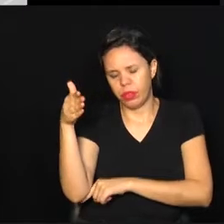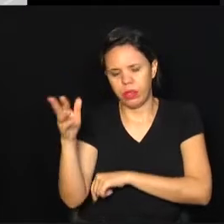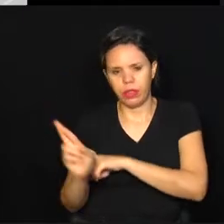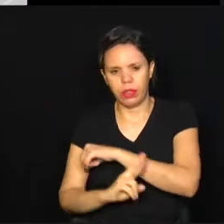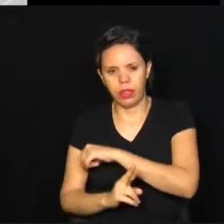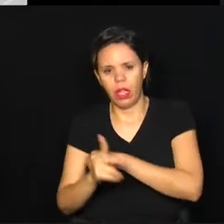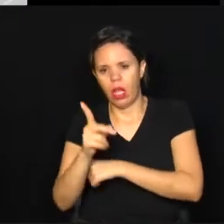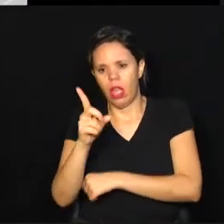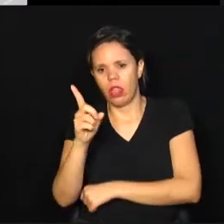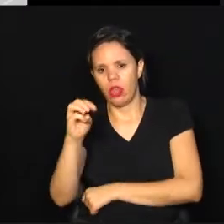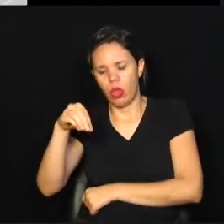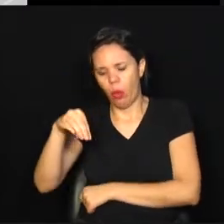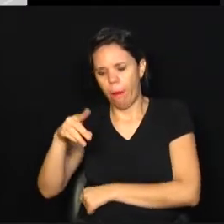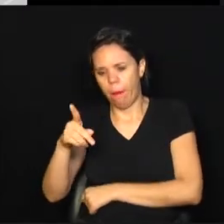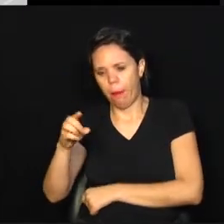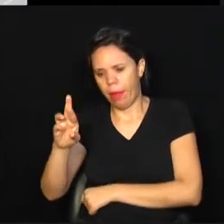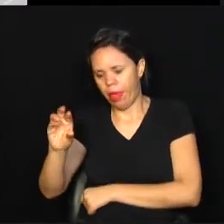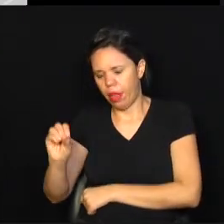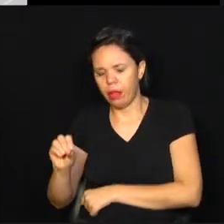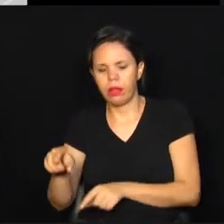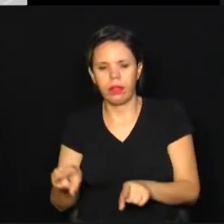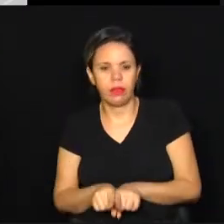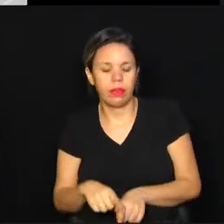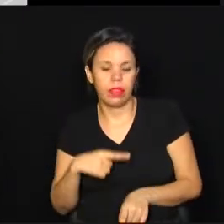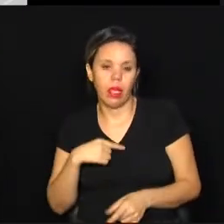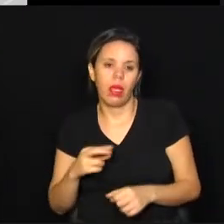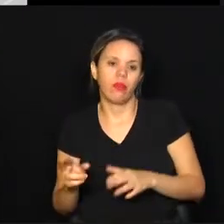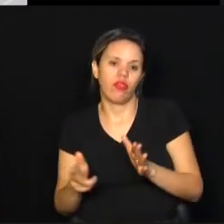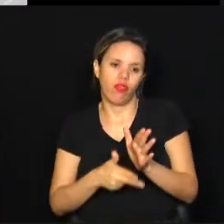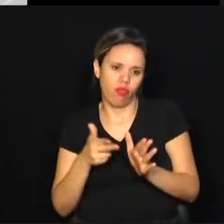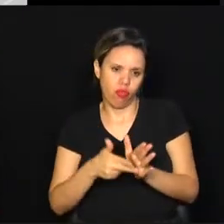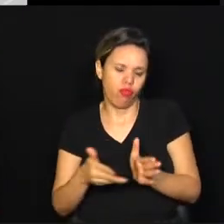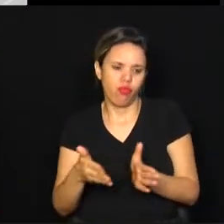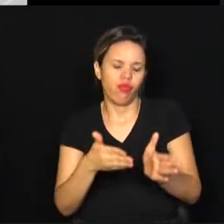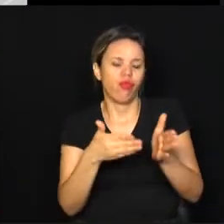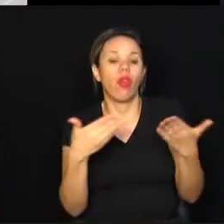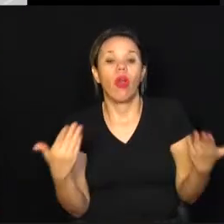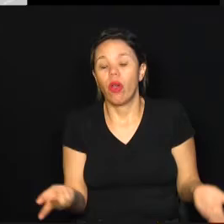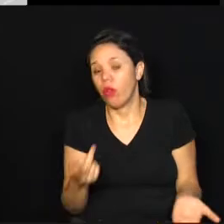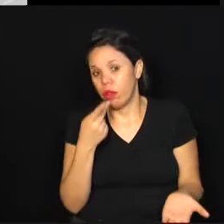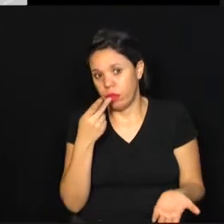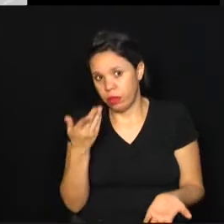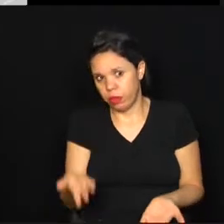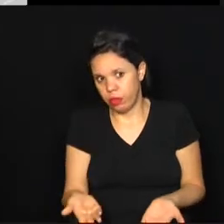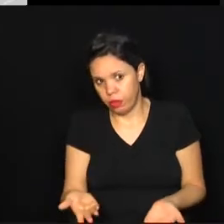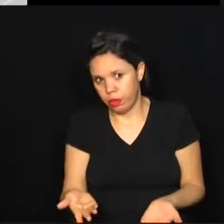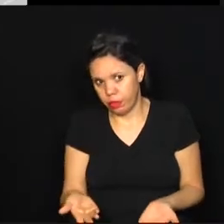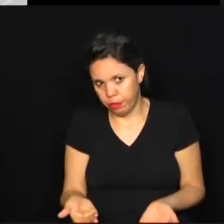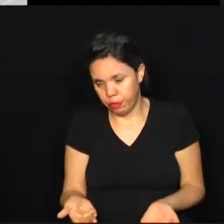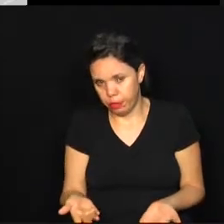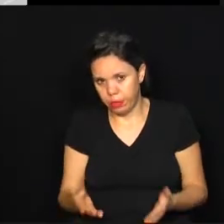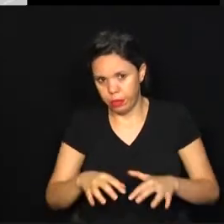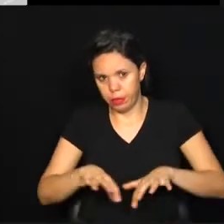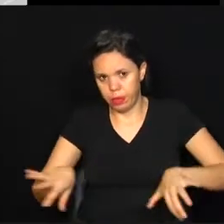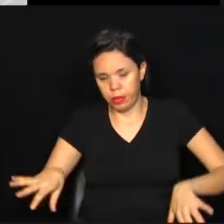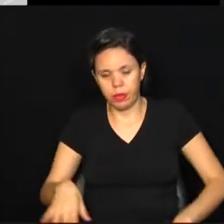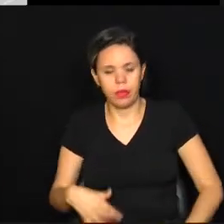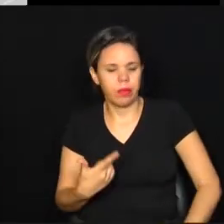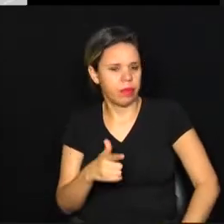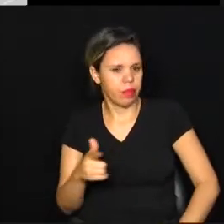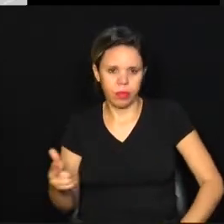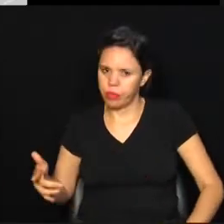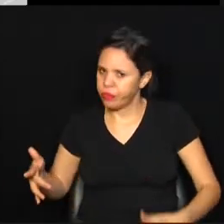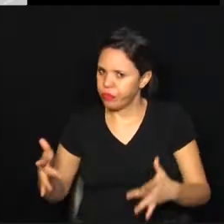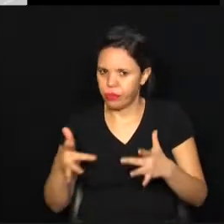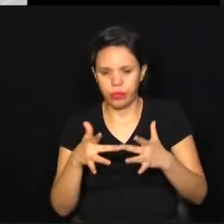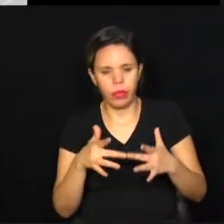Dom Pedro. Temos as ferrovias, só que, como eu disse, elas estão cindindo, porque elas não estão conectadas.